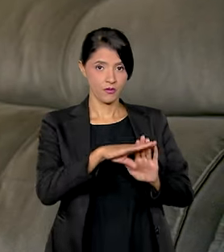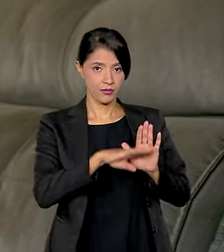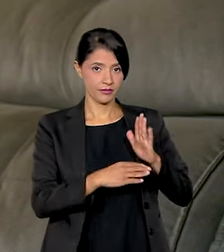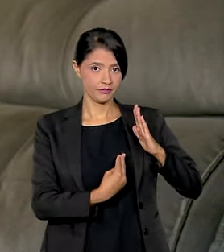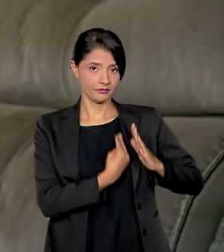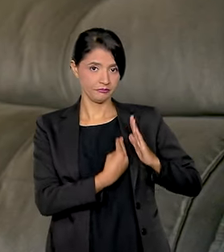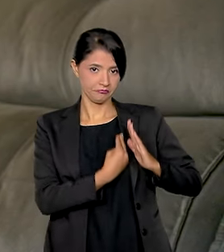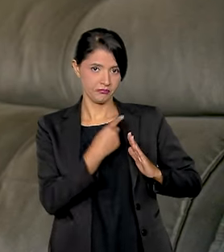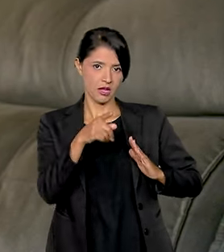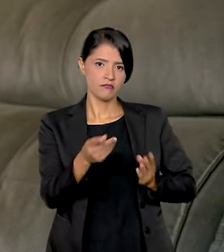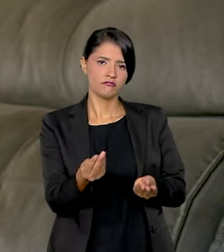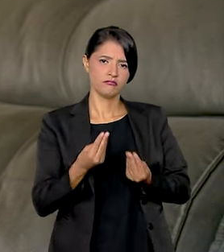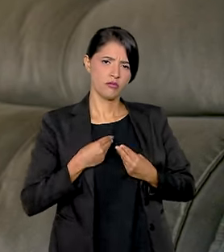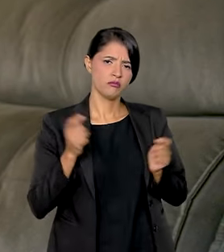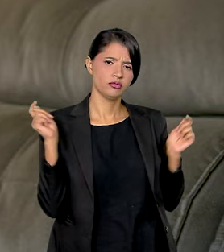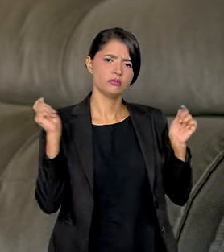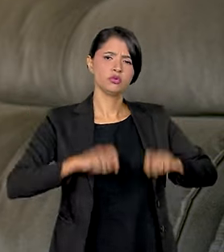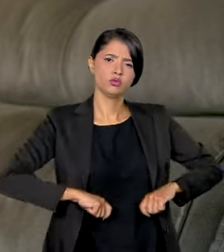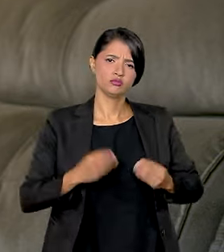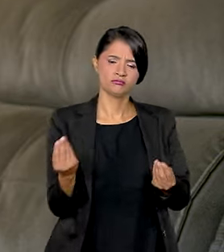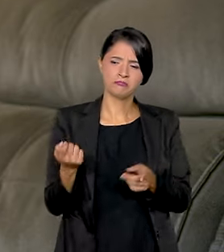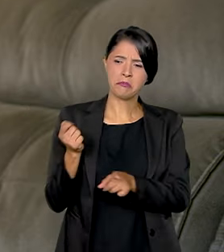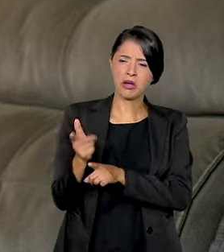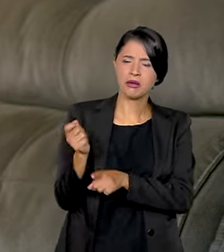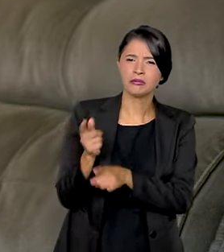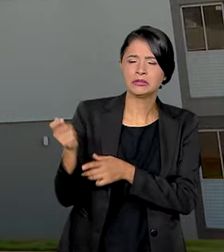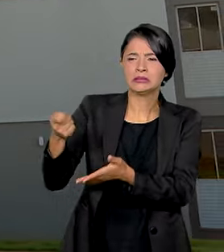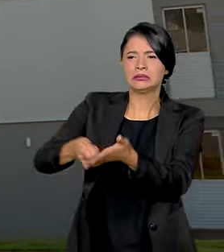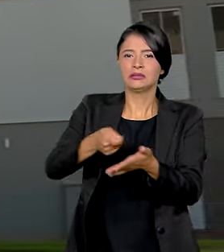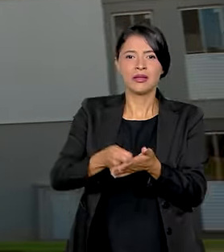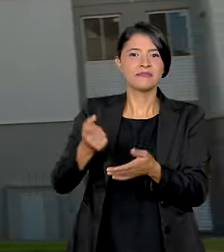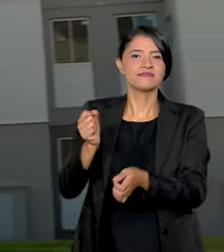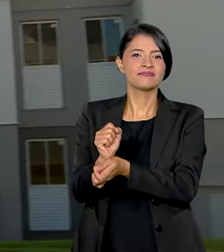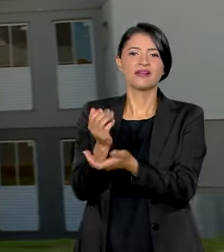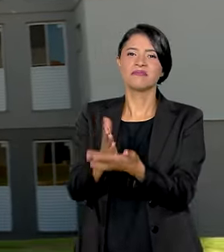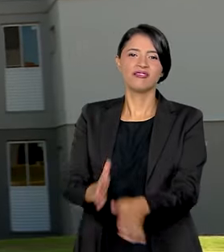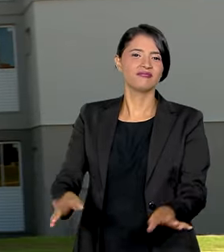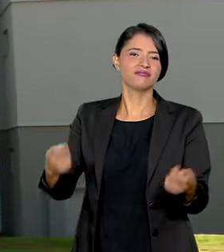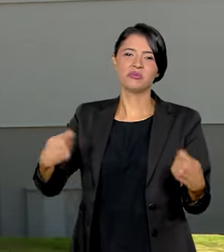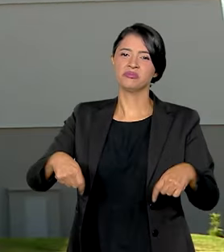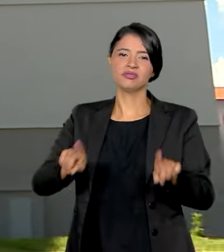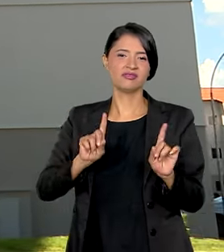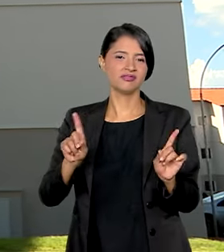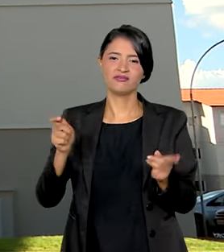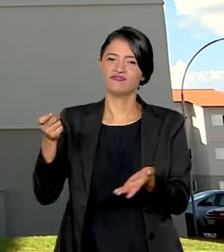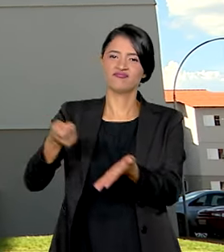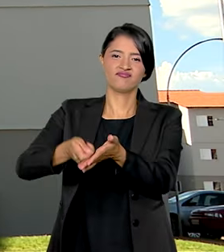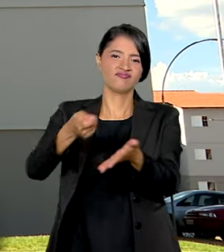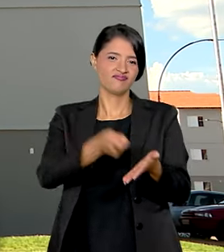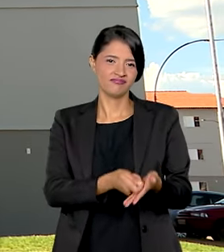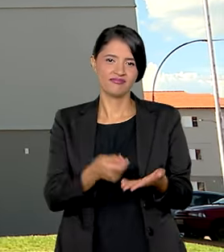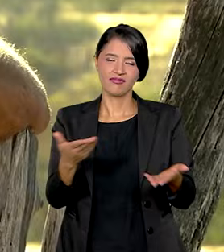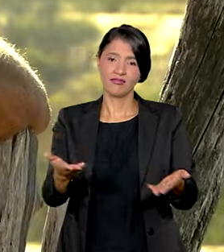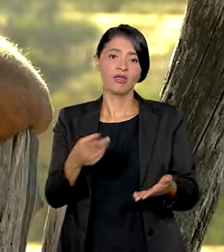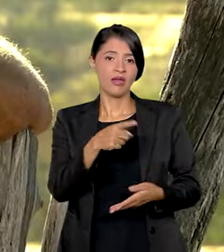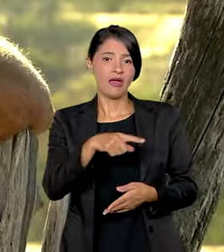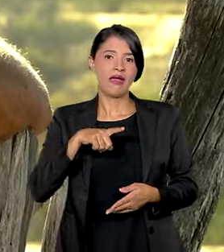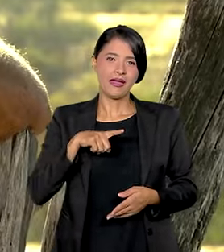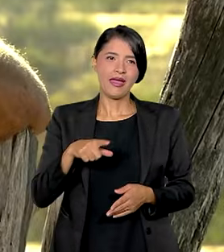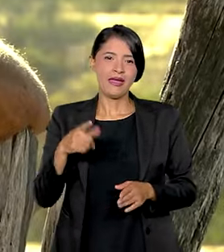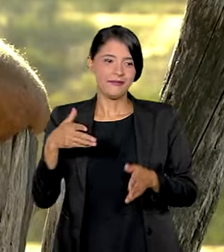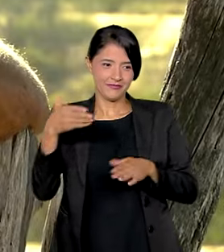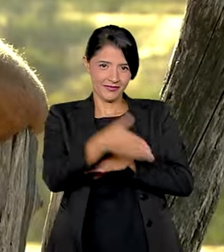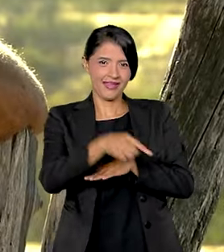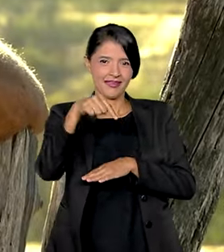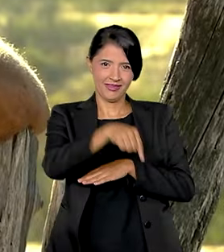O programa Minha Casa Minha Vida me permitiu que eu me livrasse do aluguel, que eu não pagasse mais o aluguel. Quer dizer que